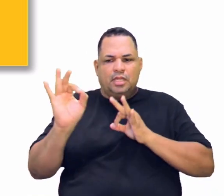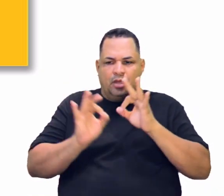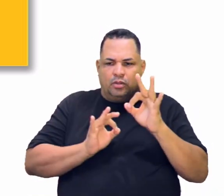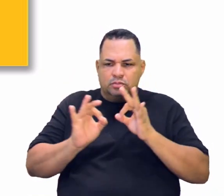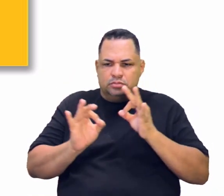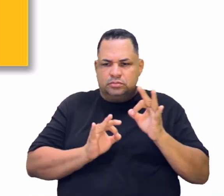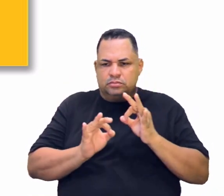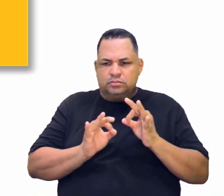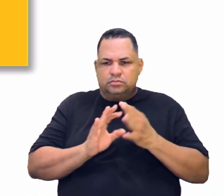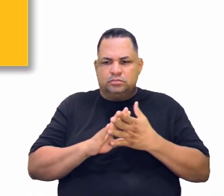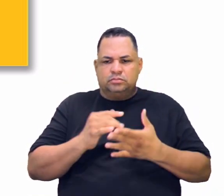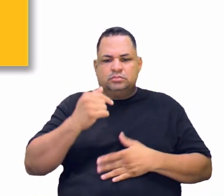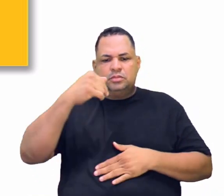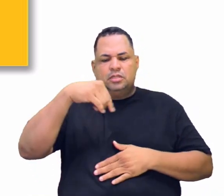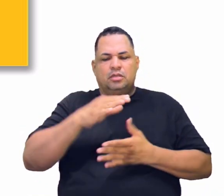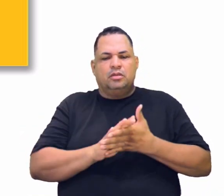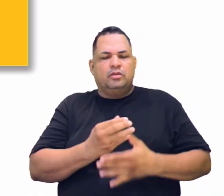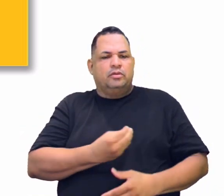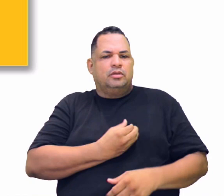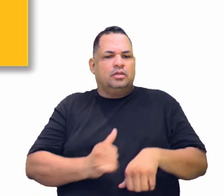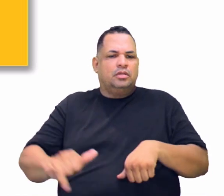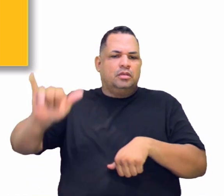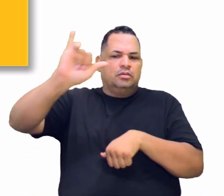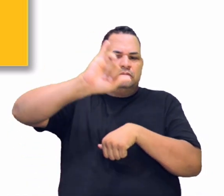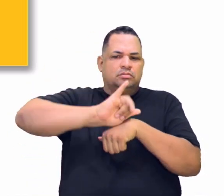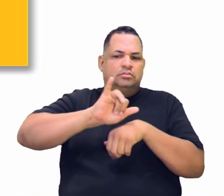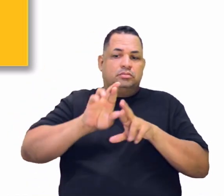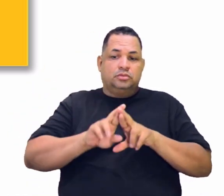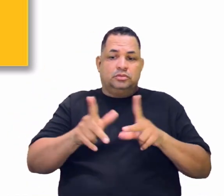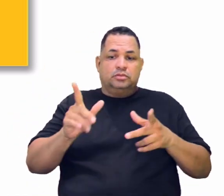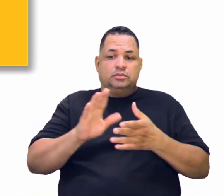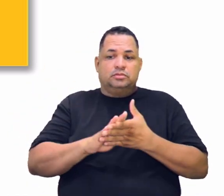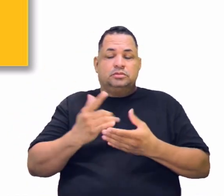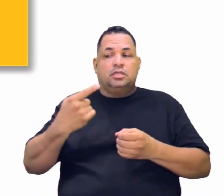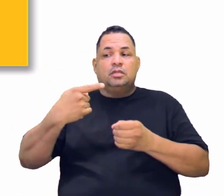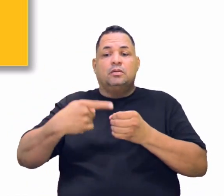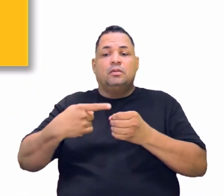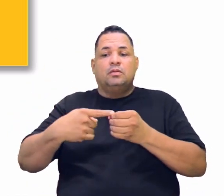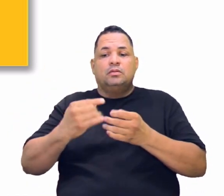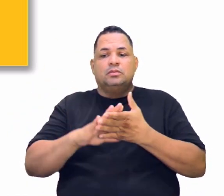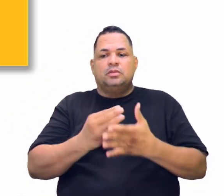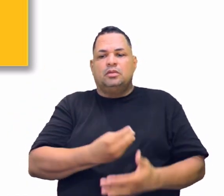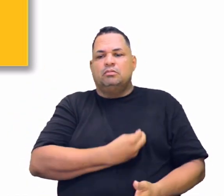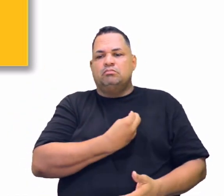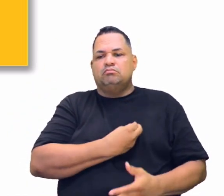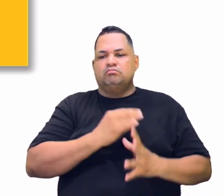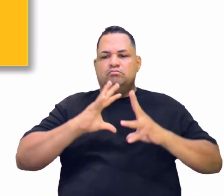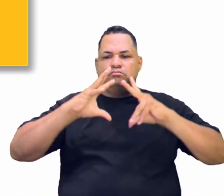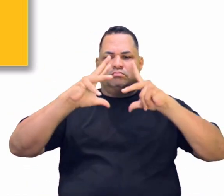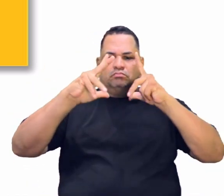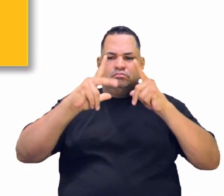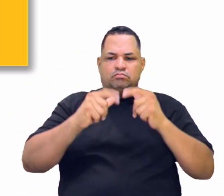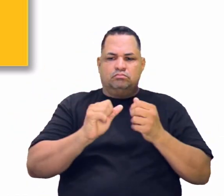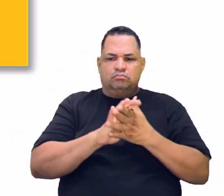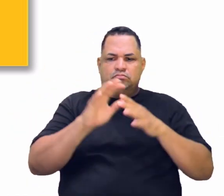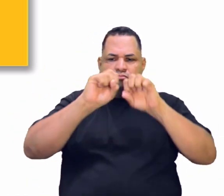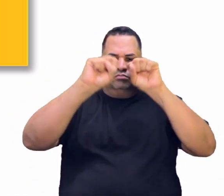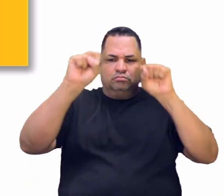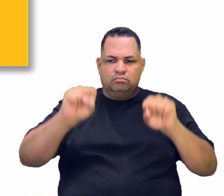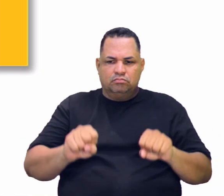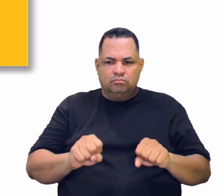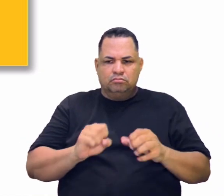construção. Eu estou na capital, é diferente de você que está no interior, que está convivendo com todo o